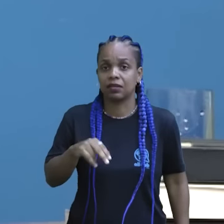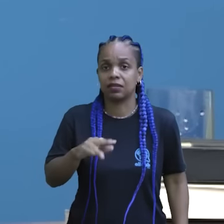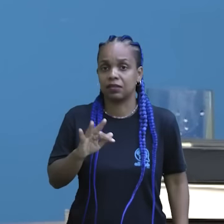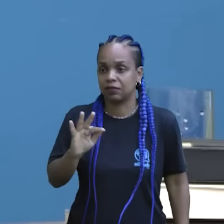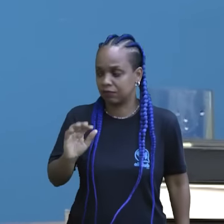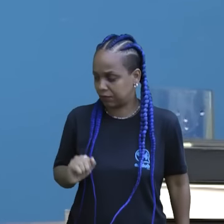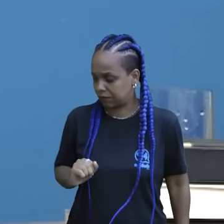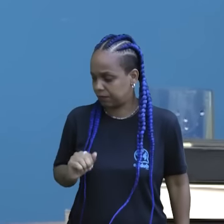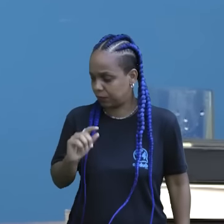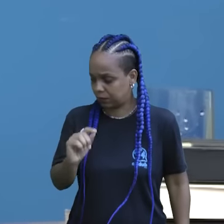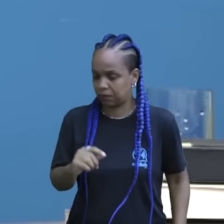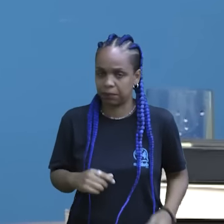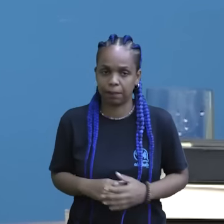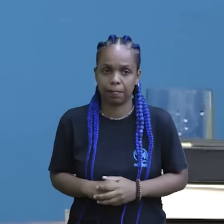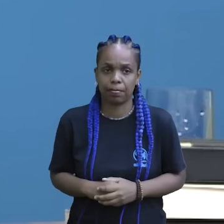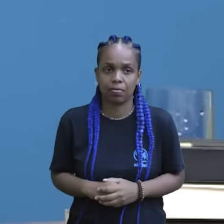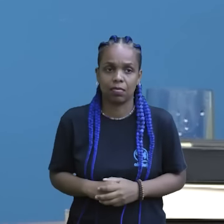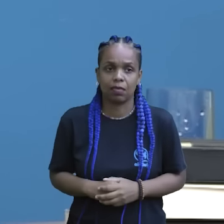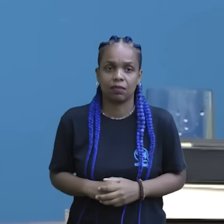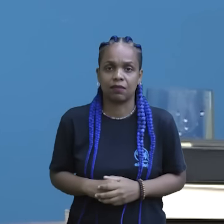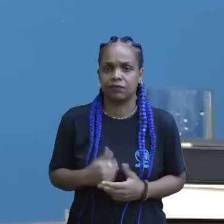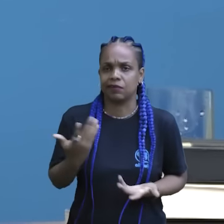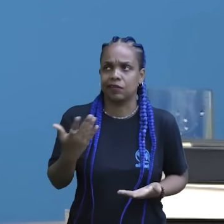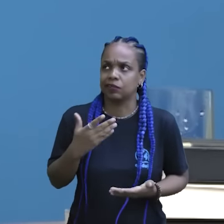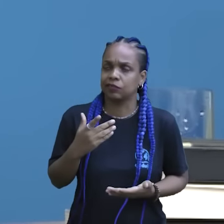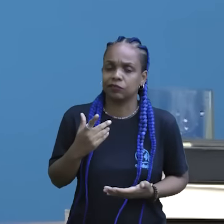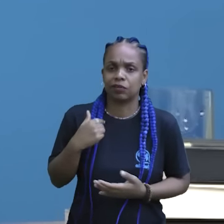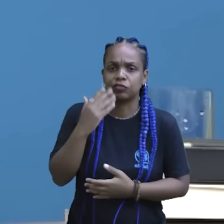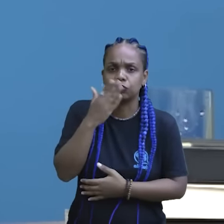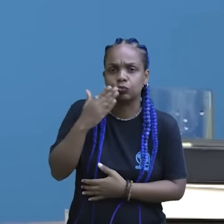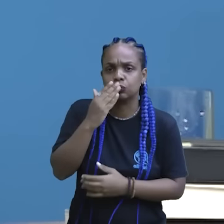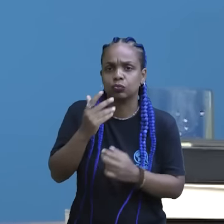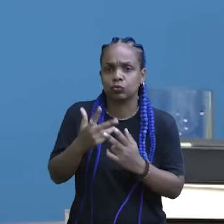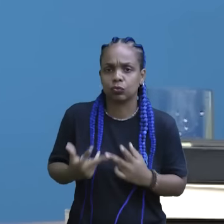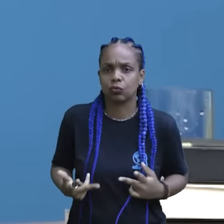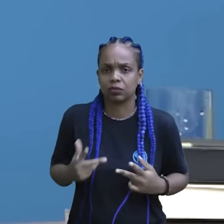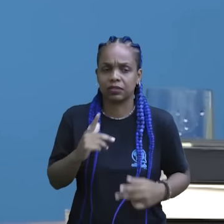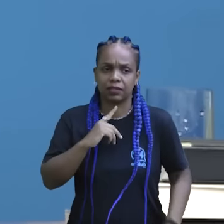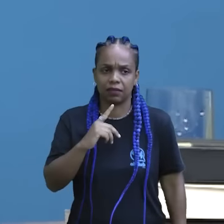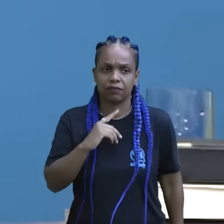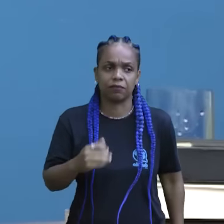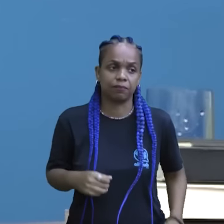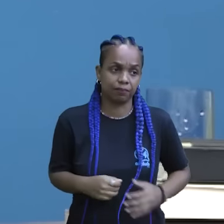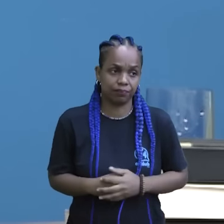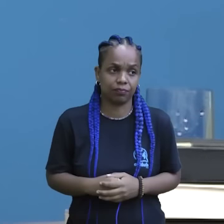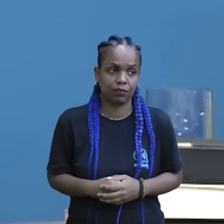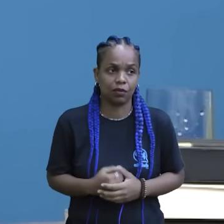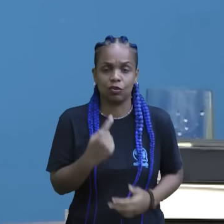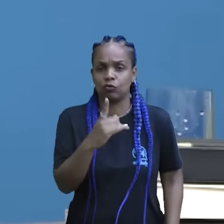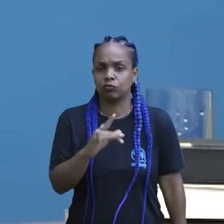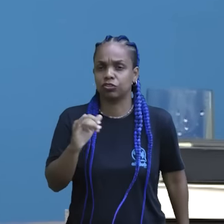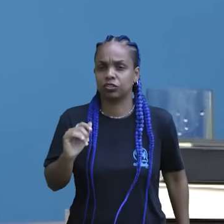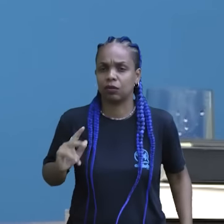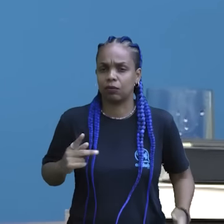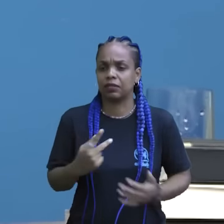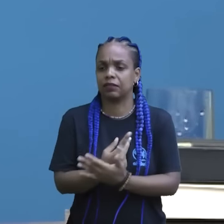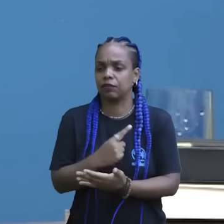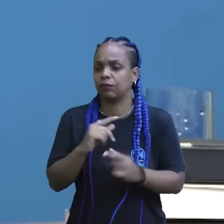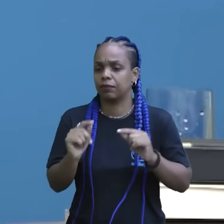subindo. Até que, uma vez, o Numa precisava fazer um discurso sobre reforma agrária. Veja o